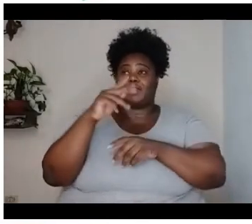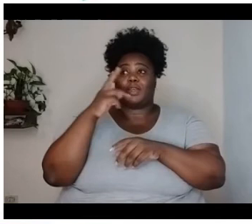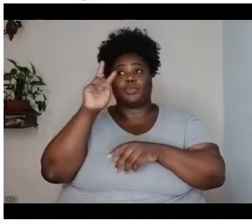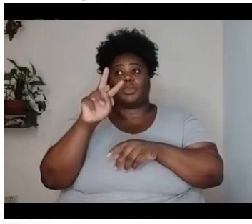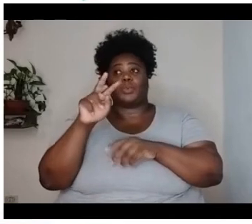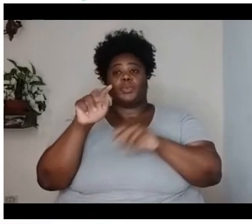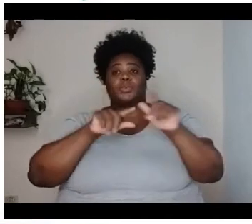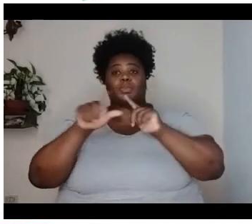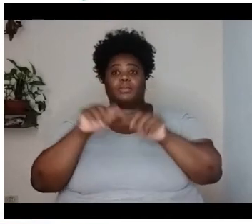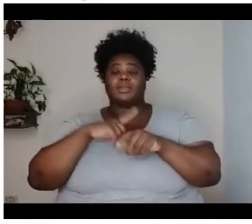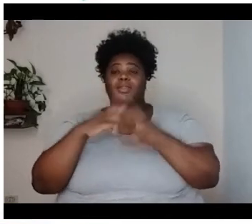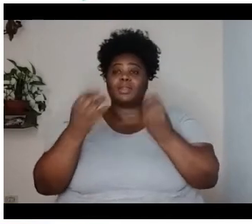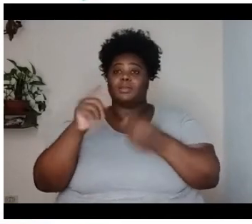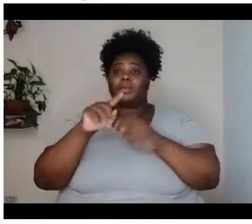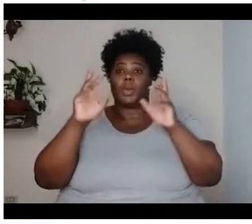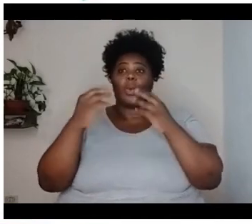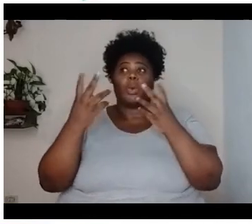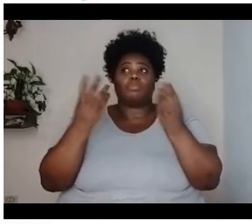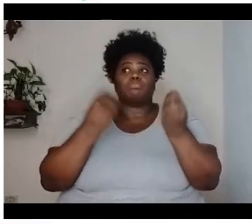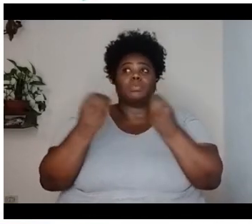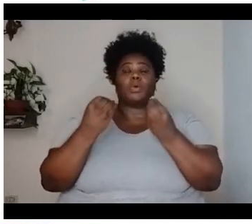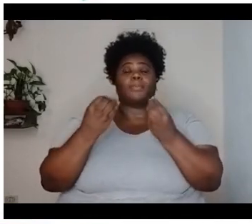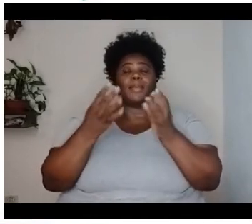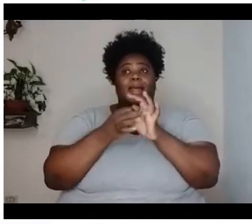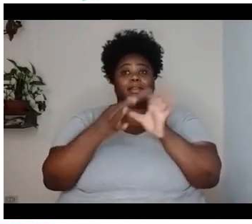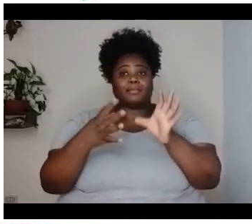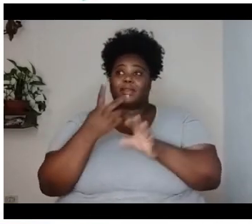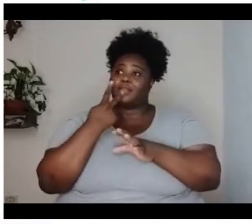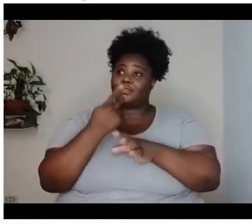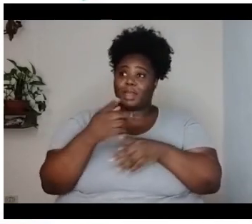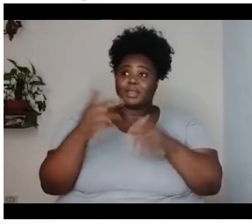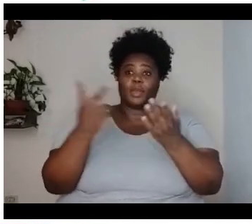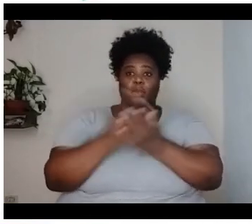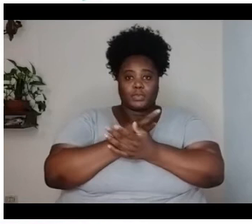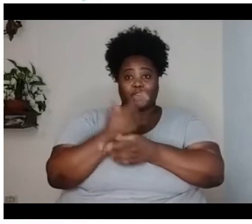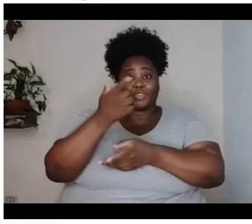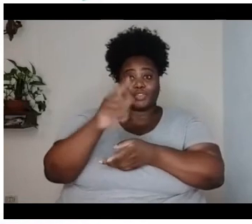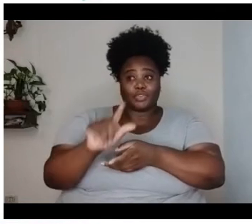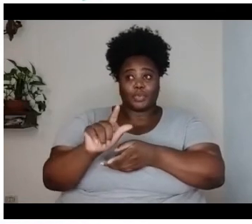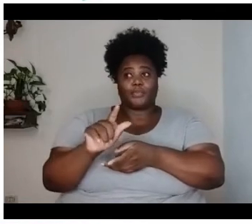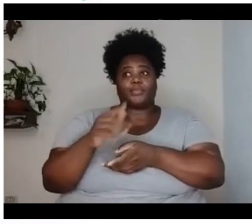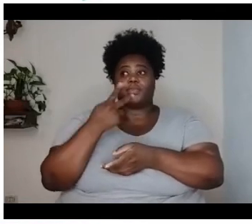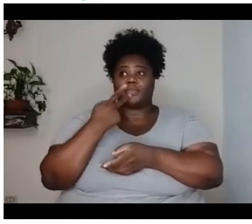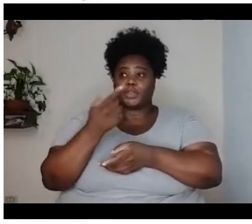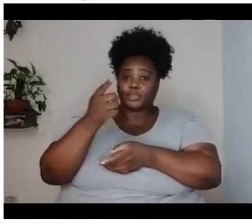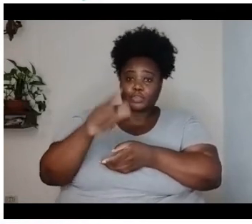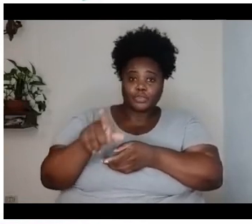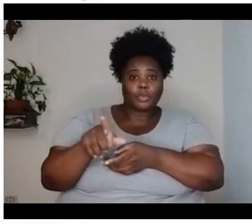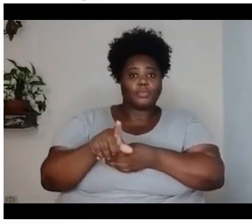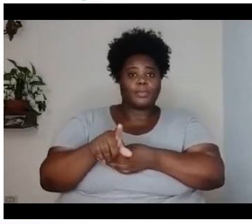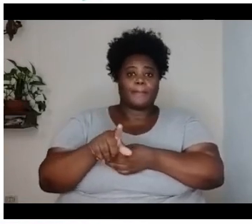com como a liberdade exerce também o diálogo, né? Assim, de novo, volto nessa questão